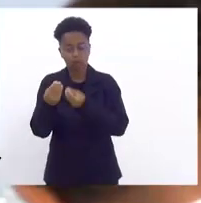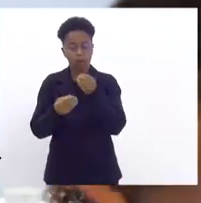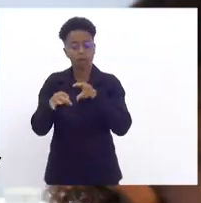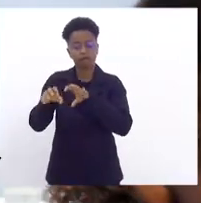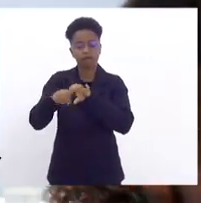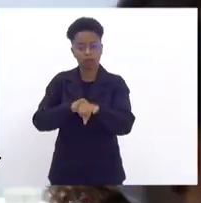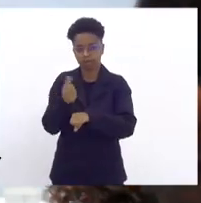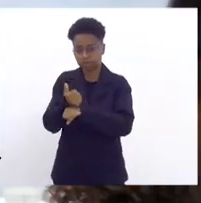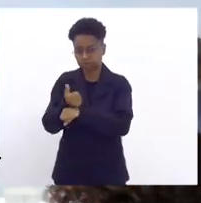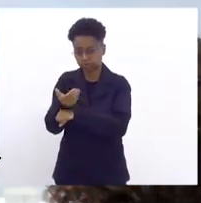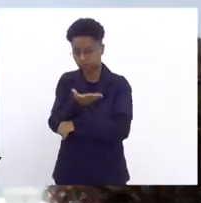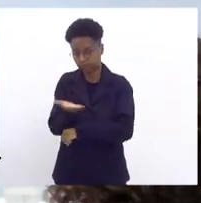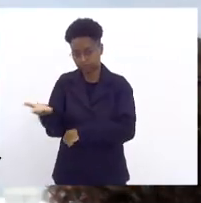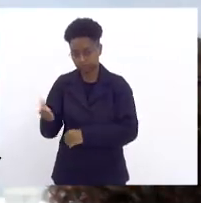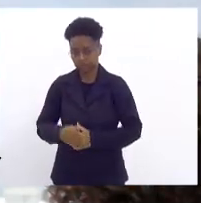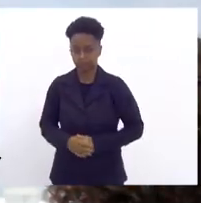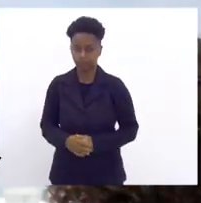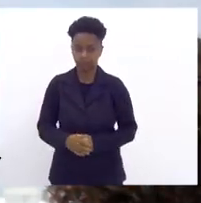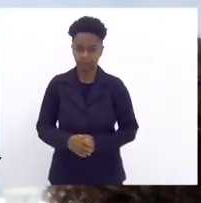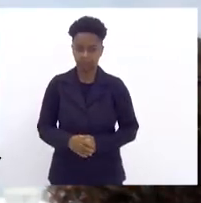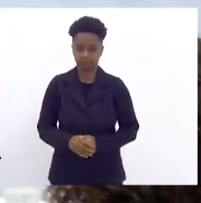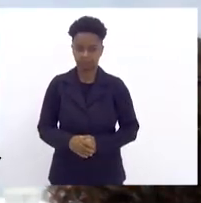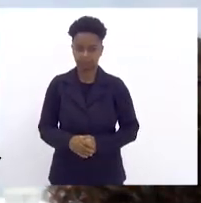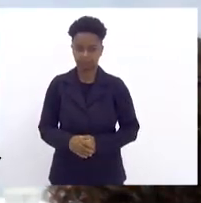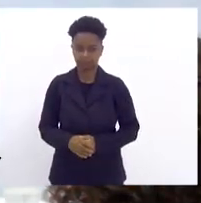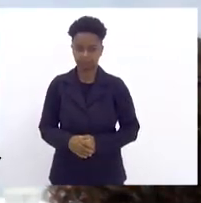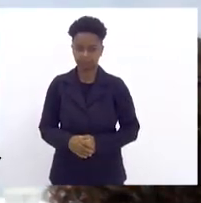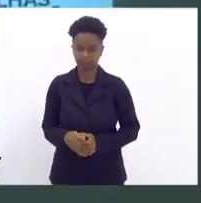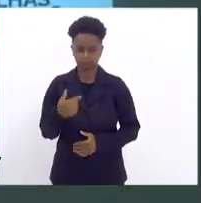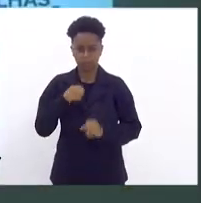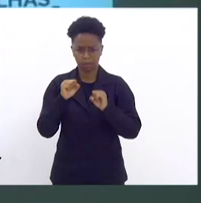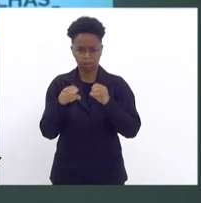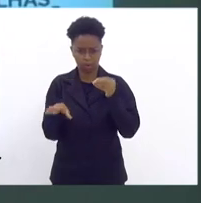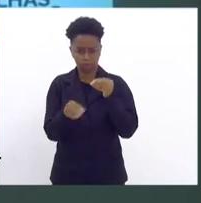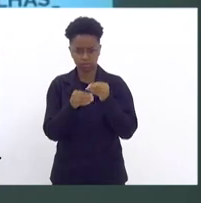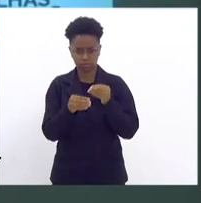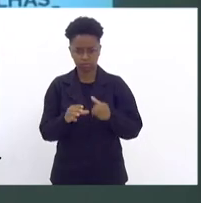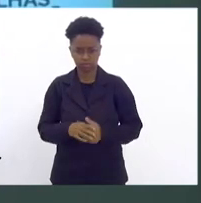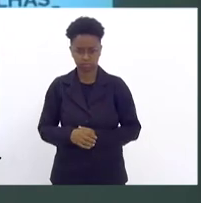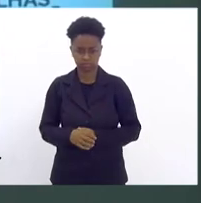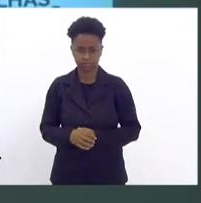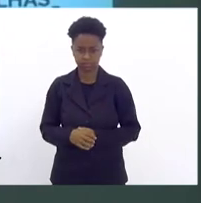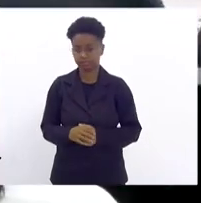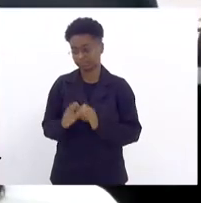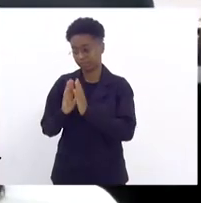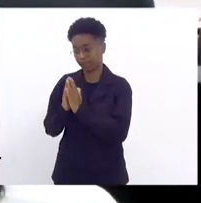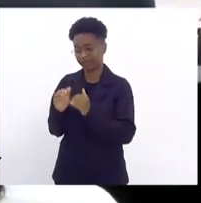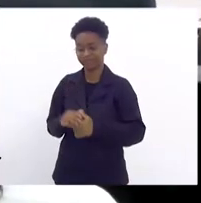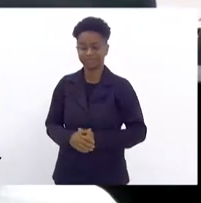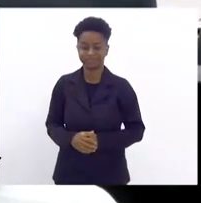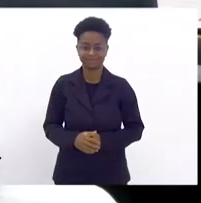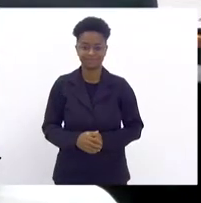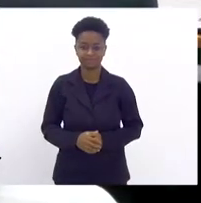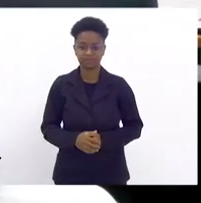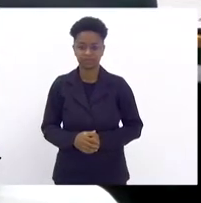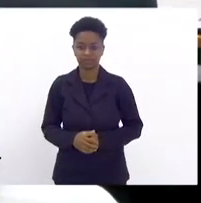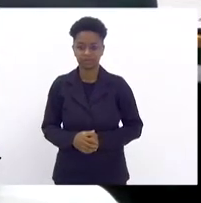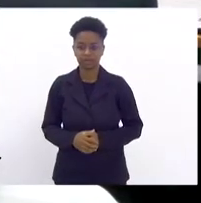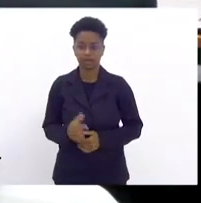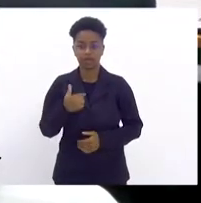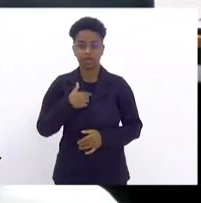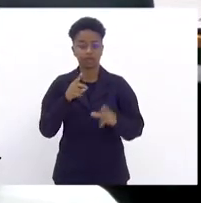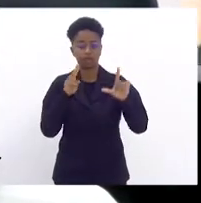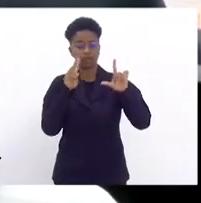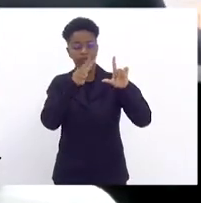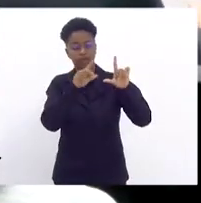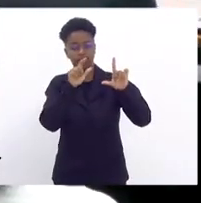desses profissionais Dra glacê eu posso fazer só mais uma parte por favor eu vi ali no